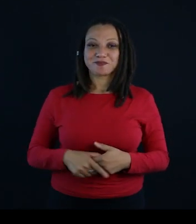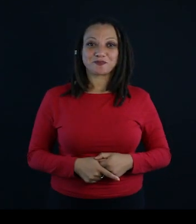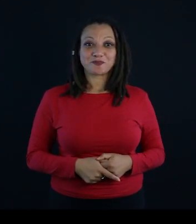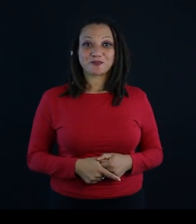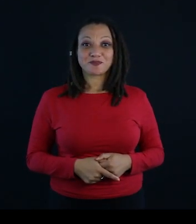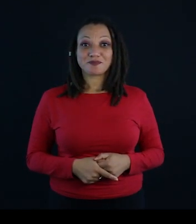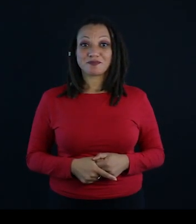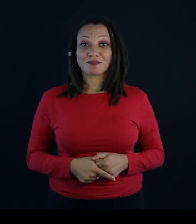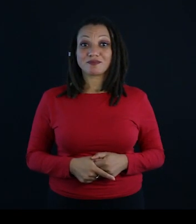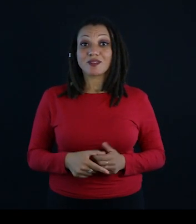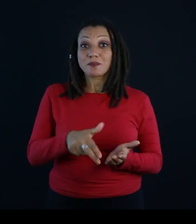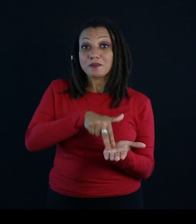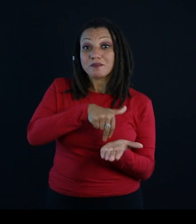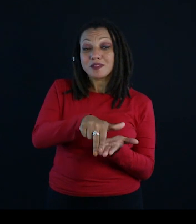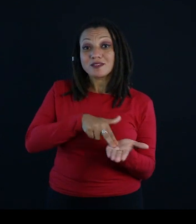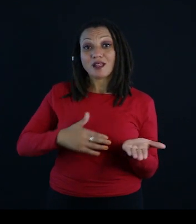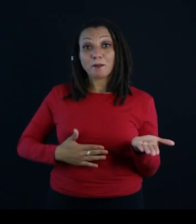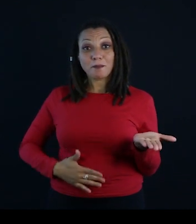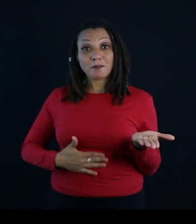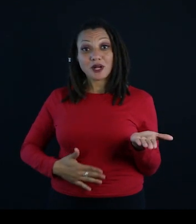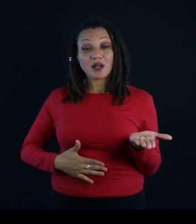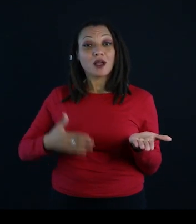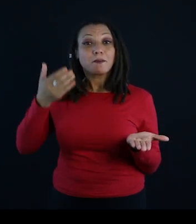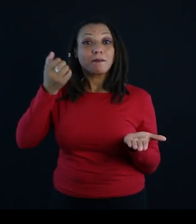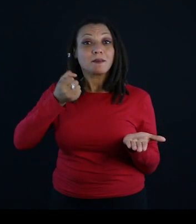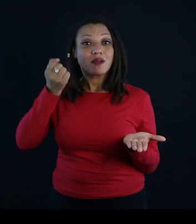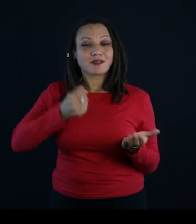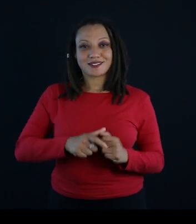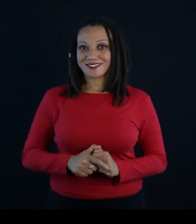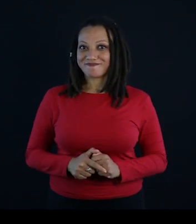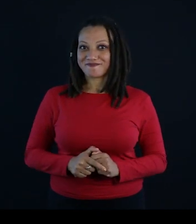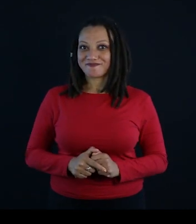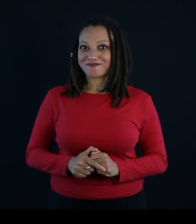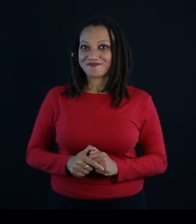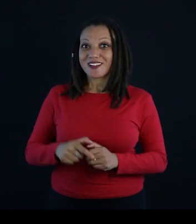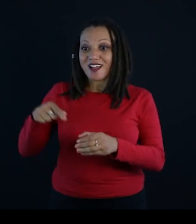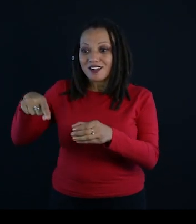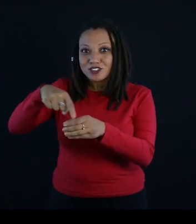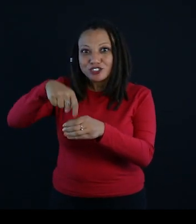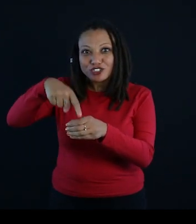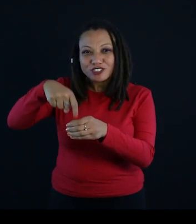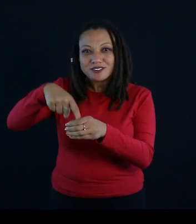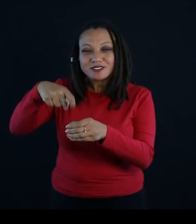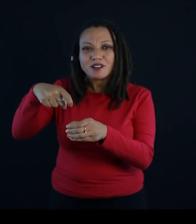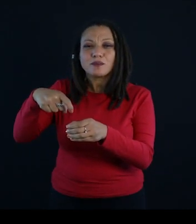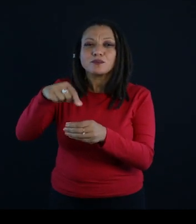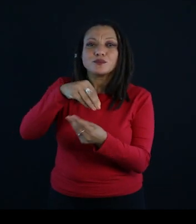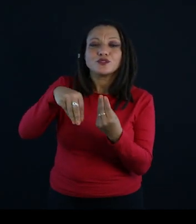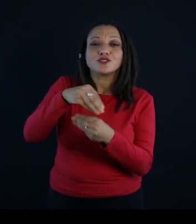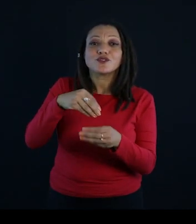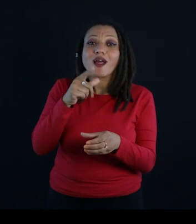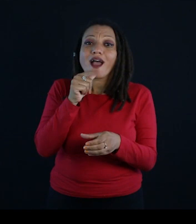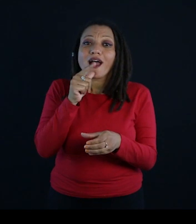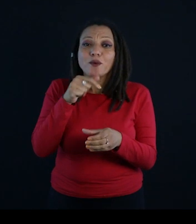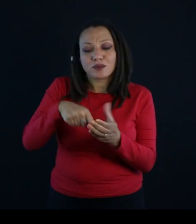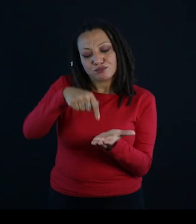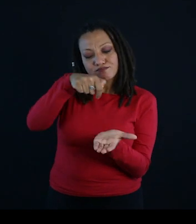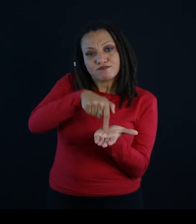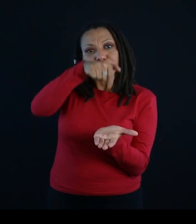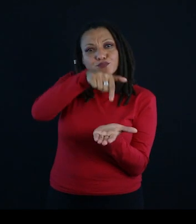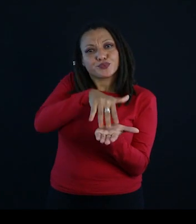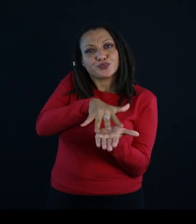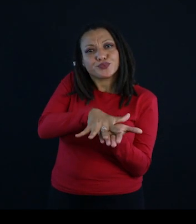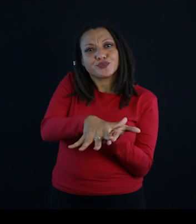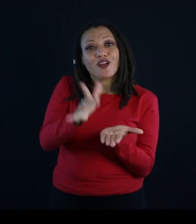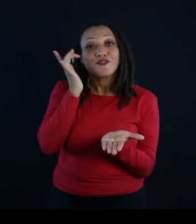começar a pegar a tinta branca para fazer a barriga. E ela, você pode molhar um pouquinho na água para a tinta correr. Fica mais